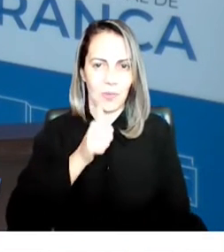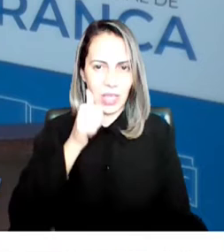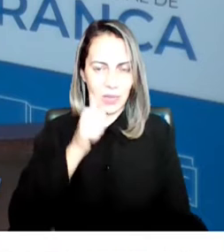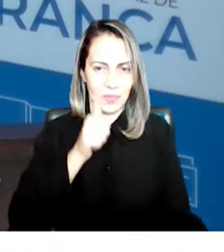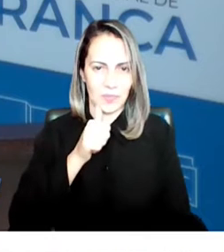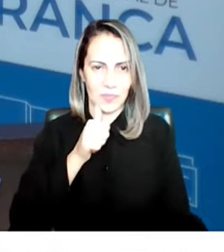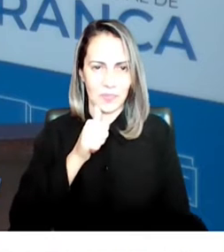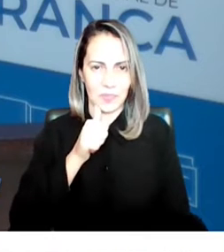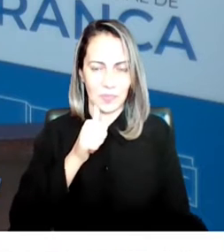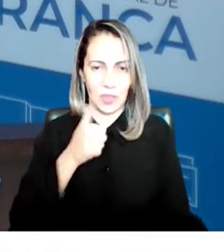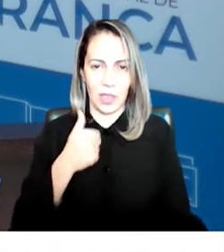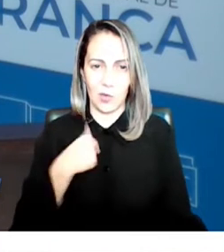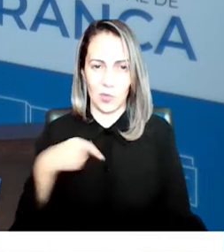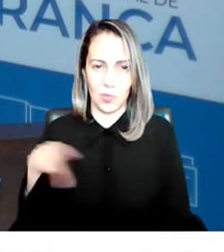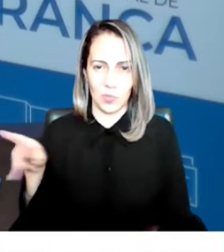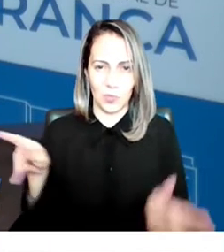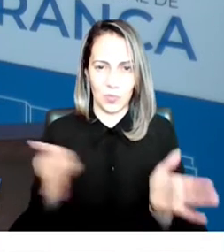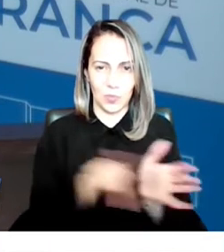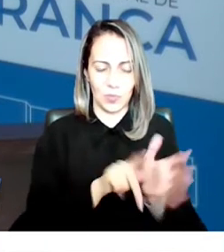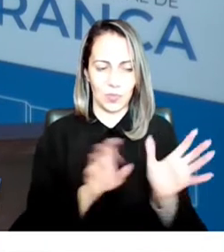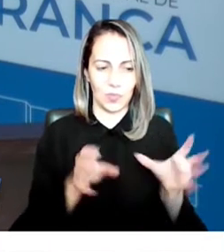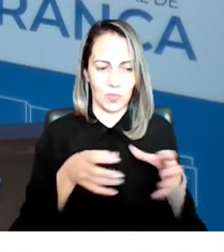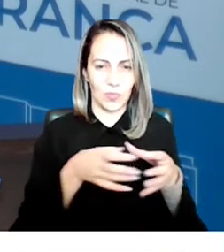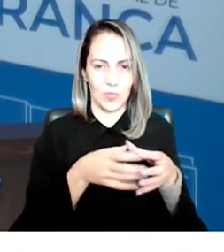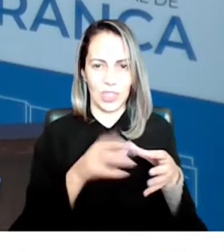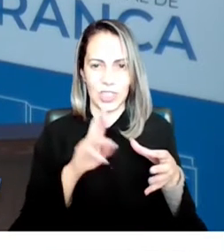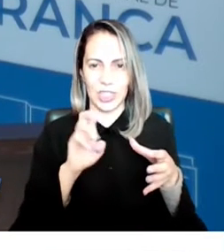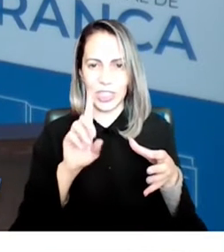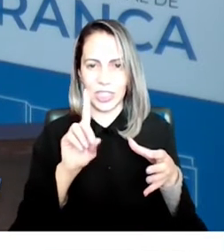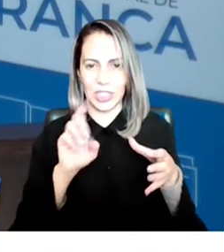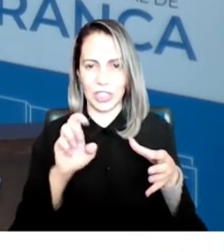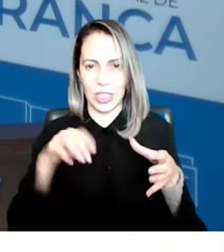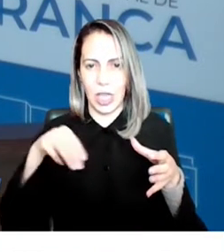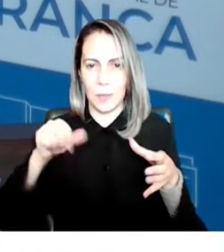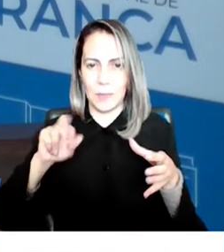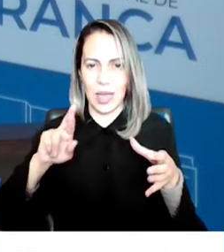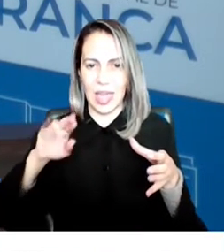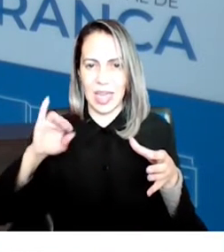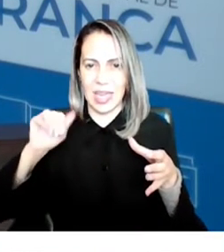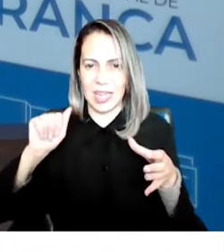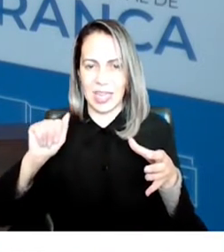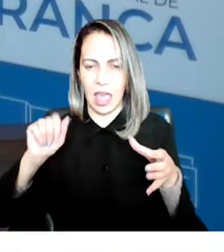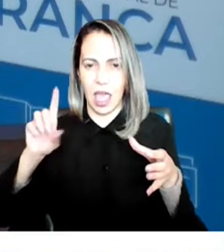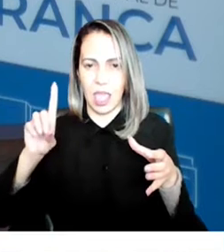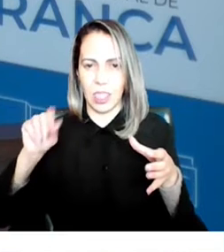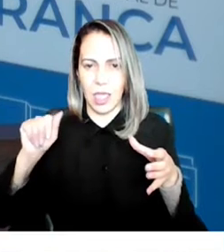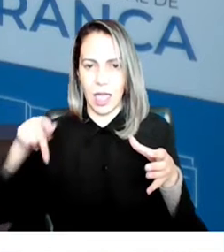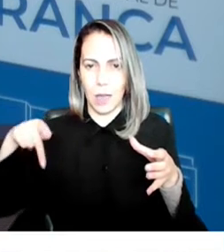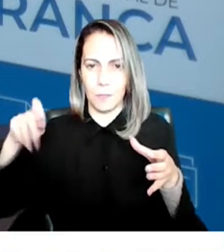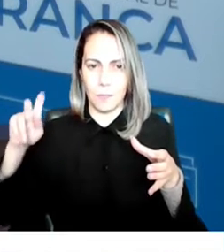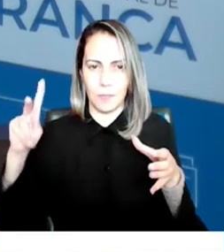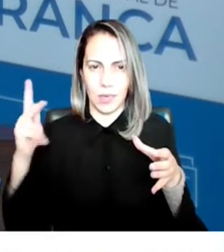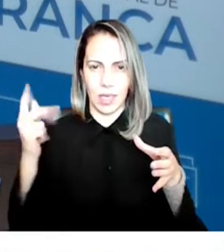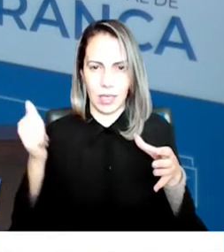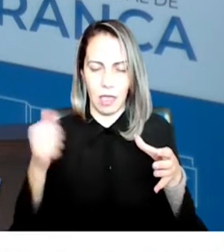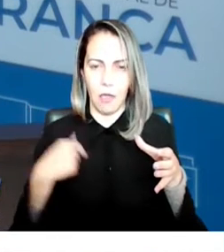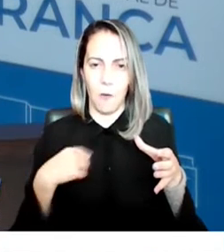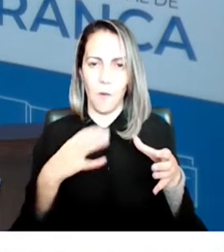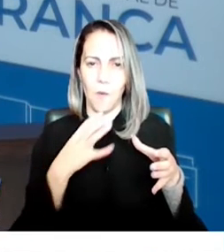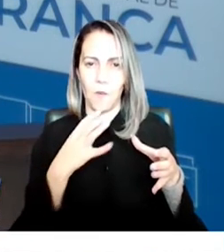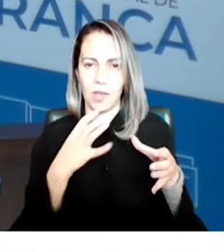Pertenço à Rede Maria da Penha, inclusive foi onde eu conheci mais proximamente o doutor Claudio Scavacini, a doutora Carol, né,